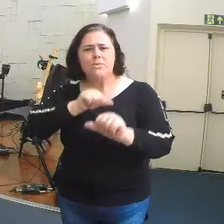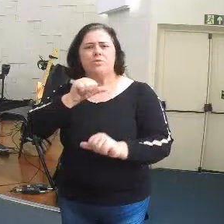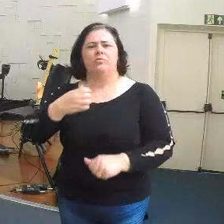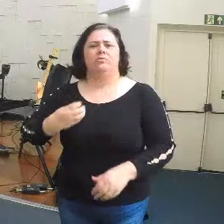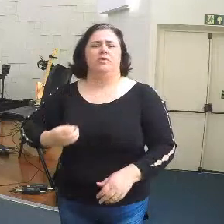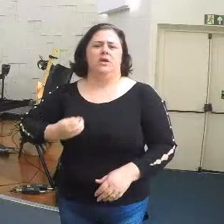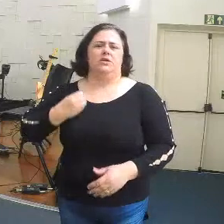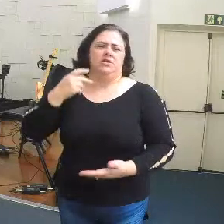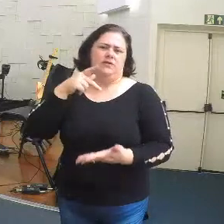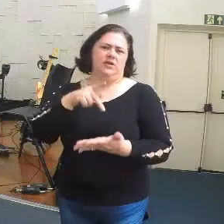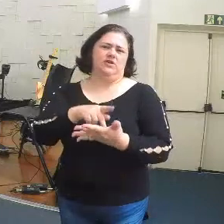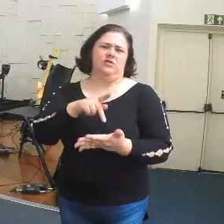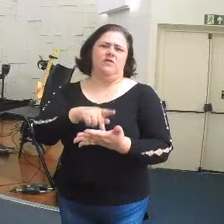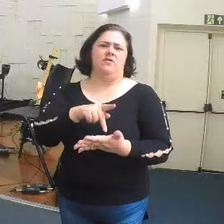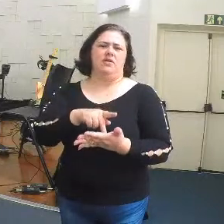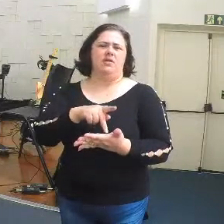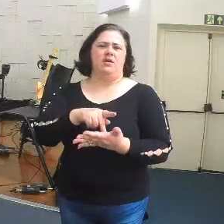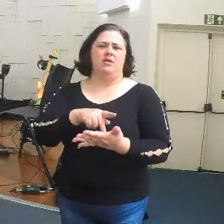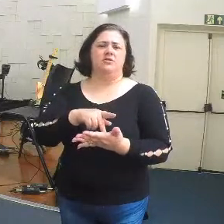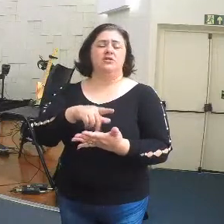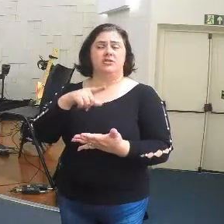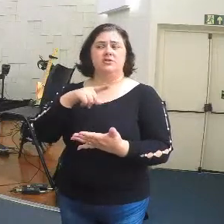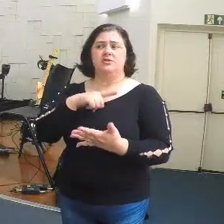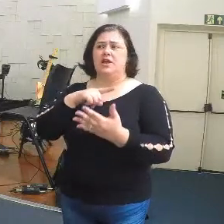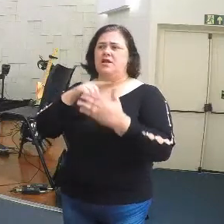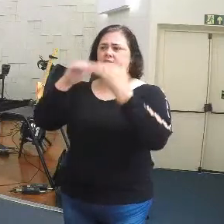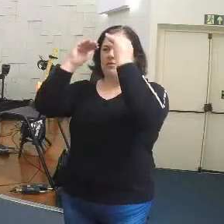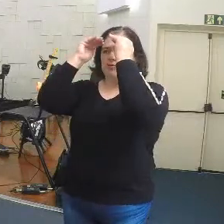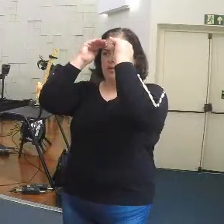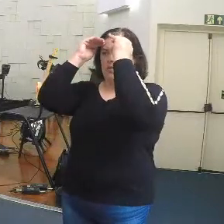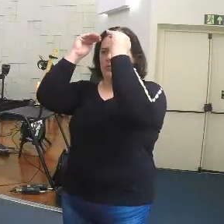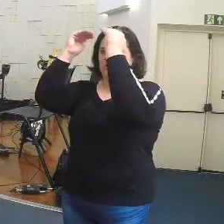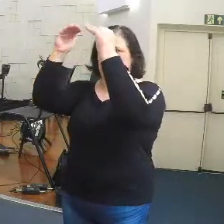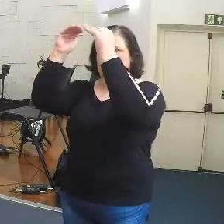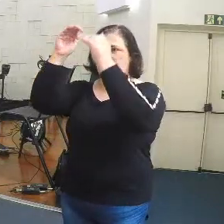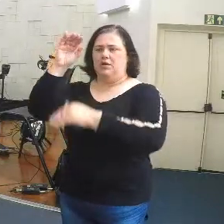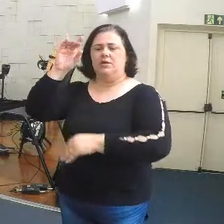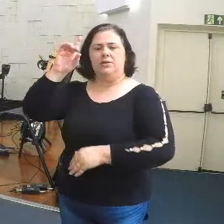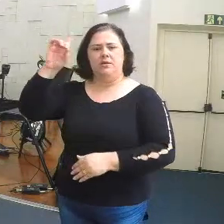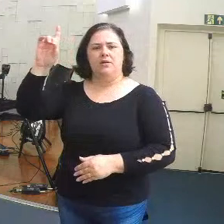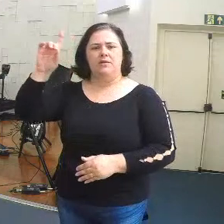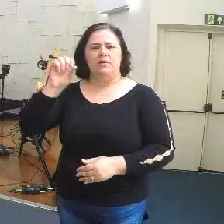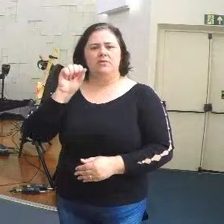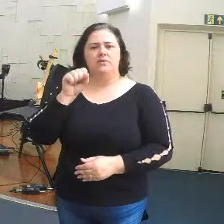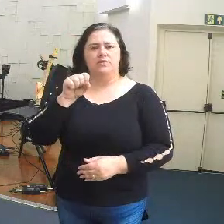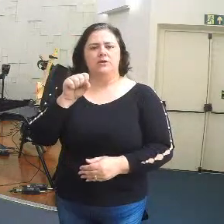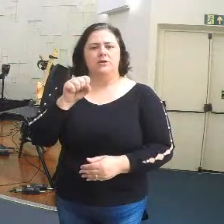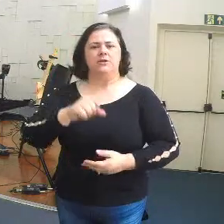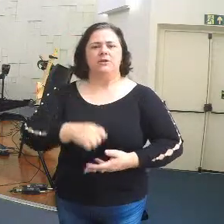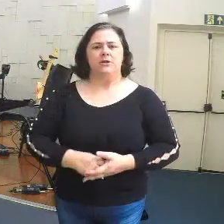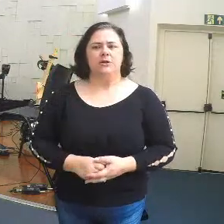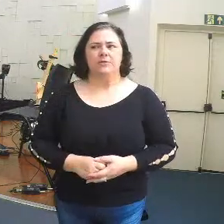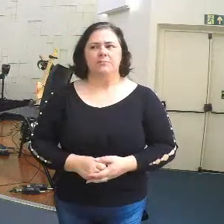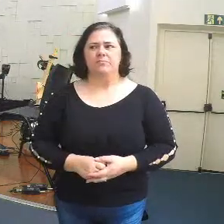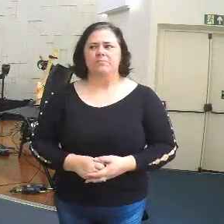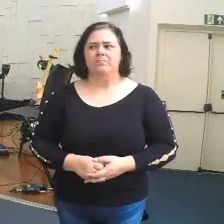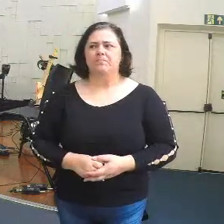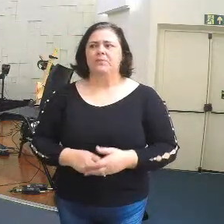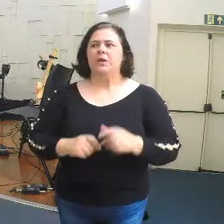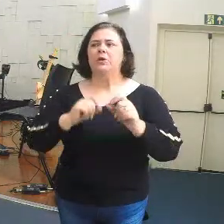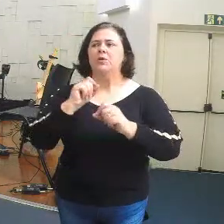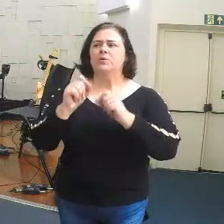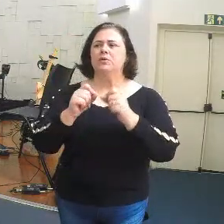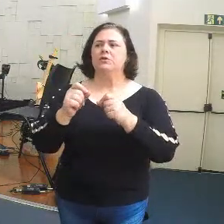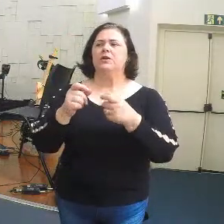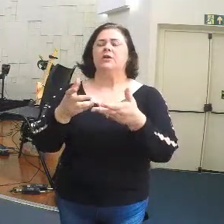essa doutrina e pela prática dessa doutrina. Nisto são manifestos os filhos de Deus e os